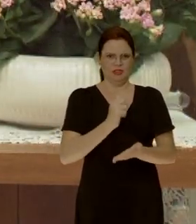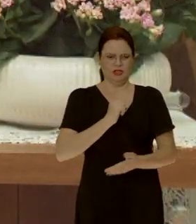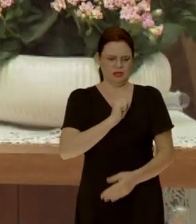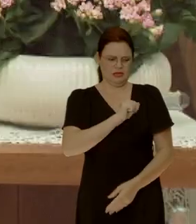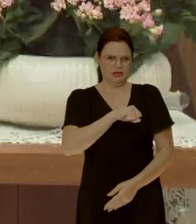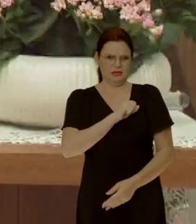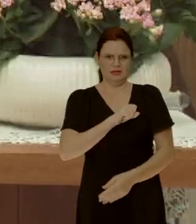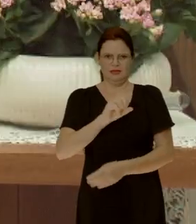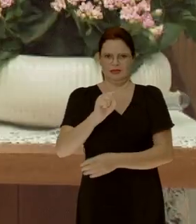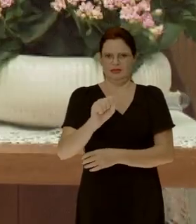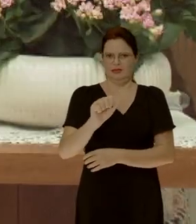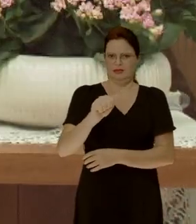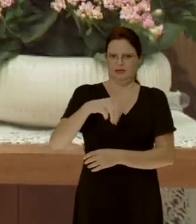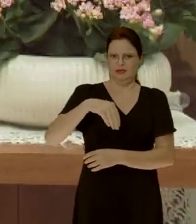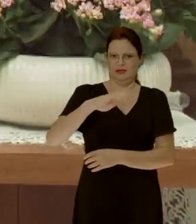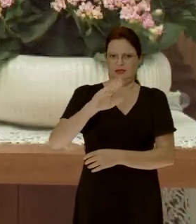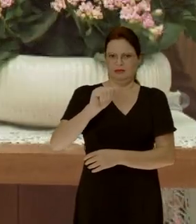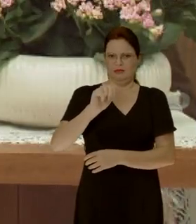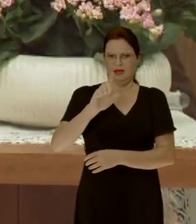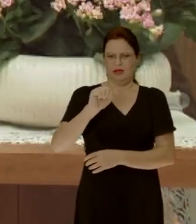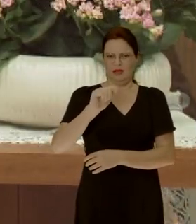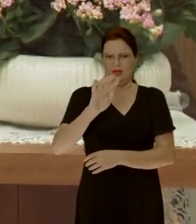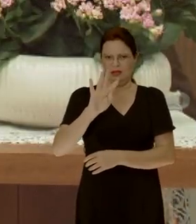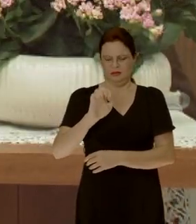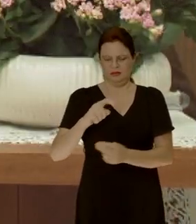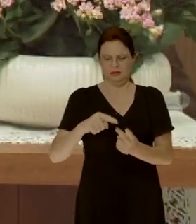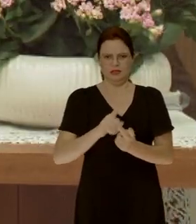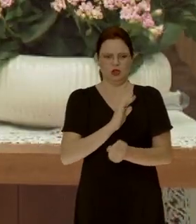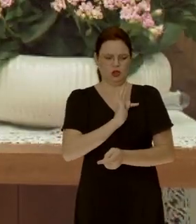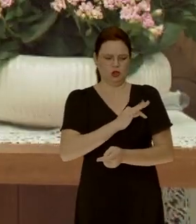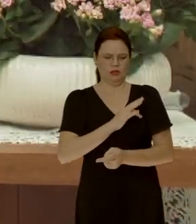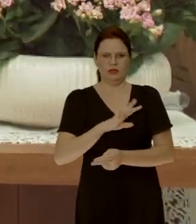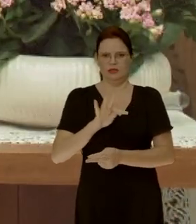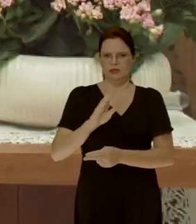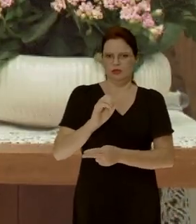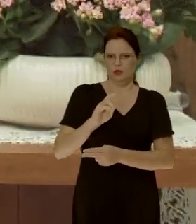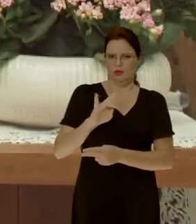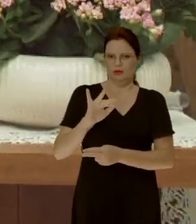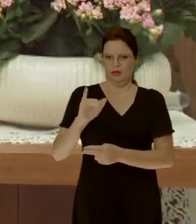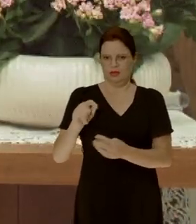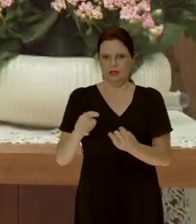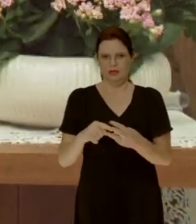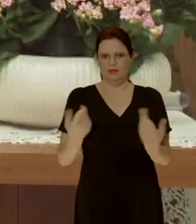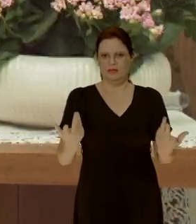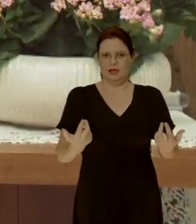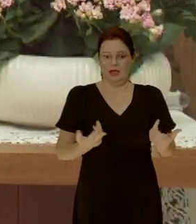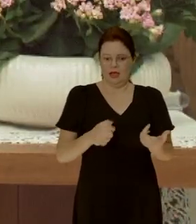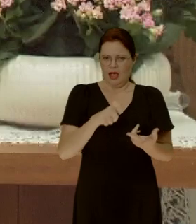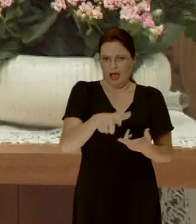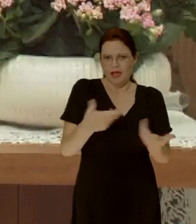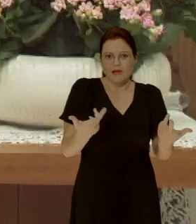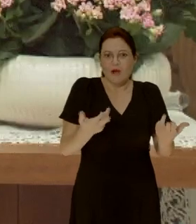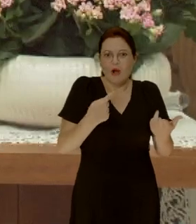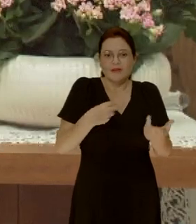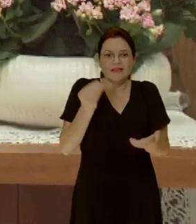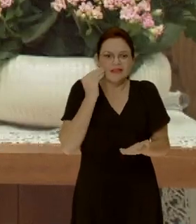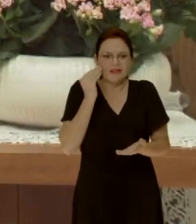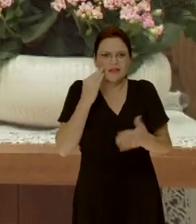Tobias, Gesem, são os mesmos, são os noias de hoje. Atrás, manda uma carta aqui,